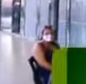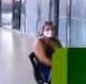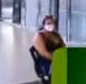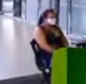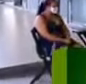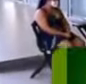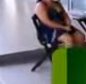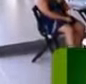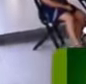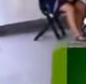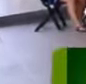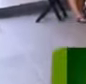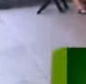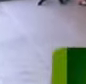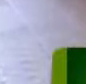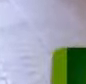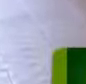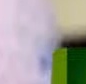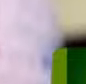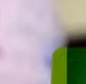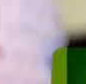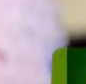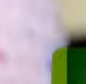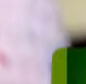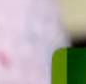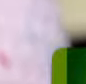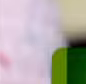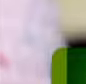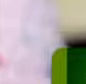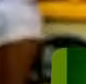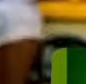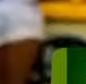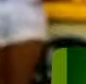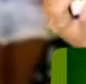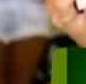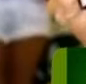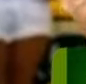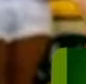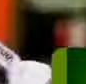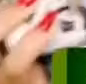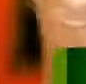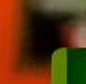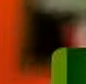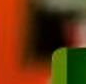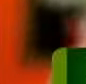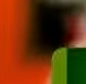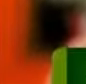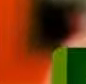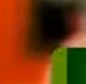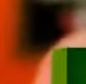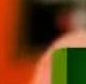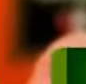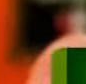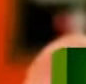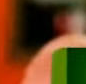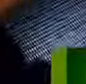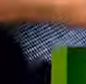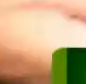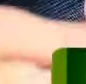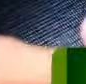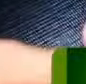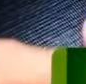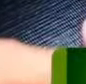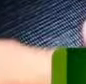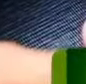claro que eu estou no Emporio Gelato. Frutos de Goiás são os melhores sorvetes e os melhores picolés do Brasil. E além disso, se